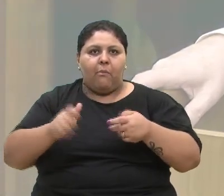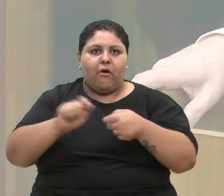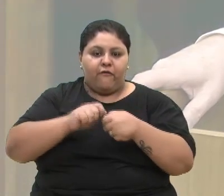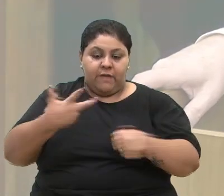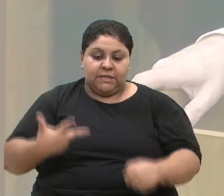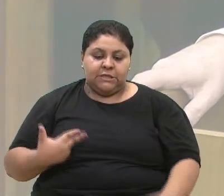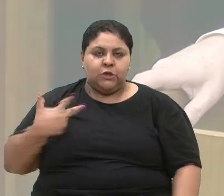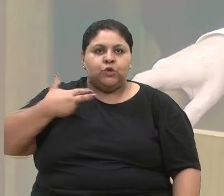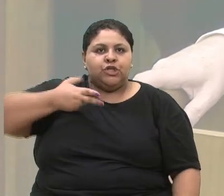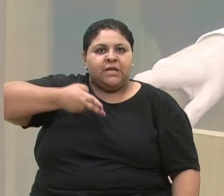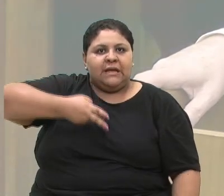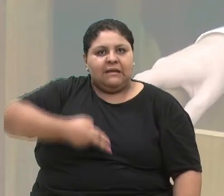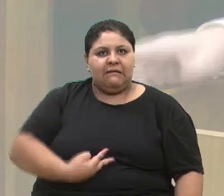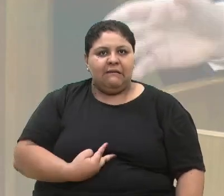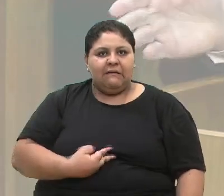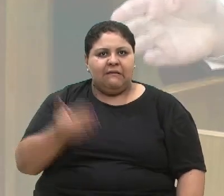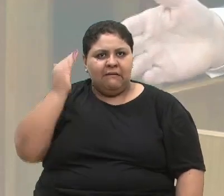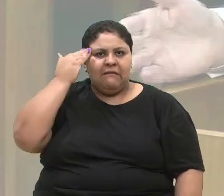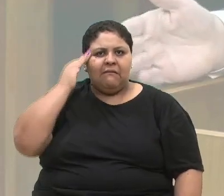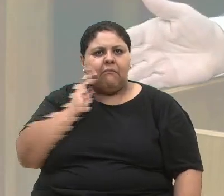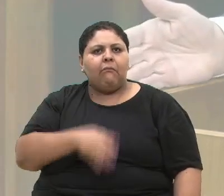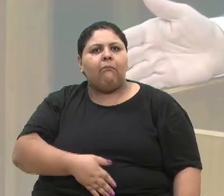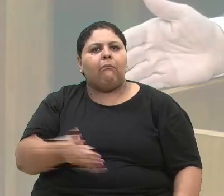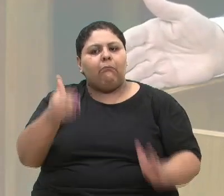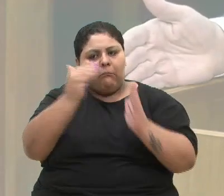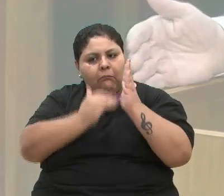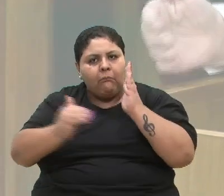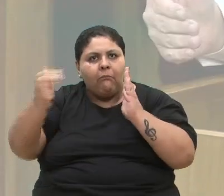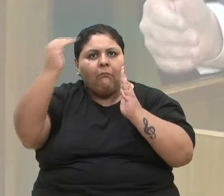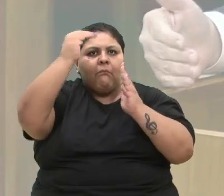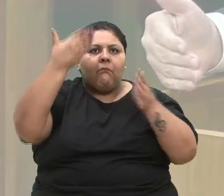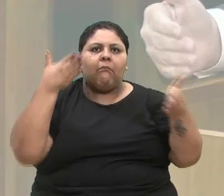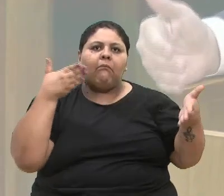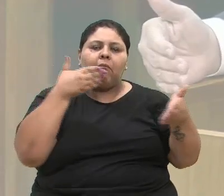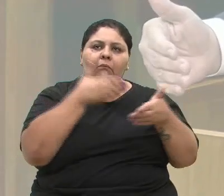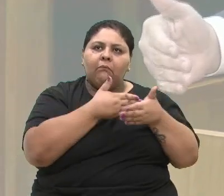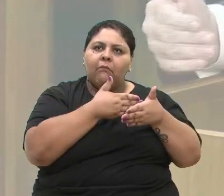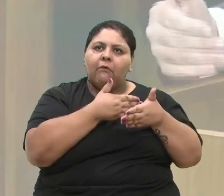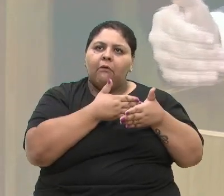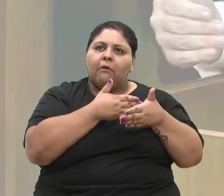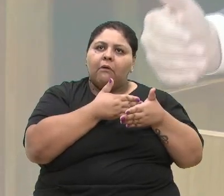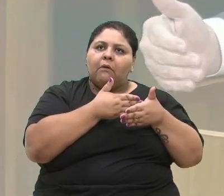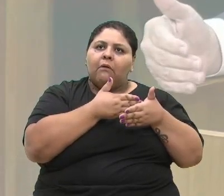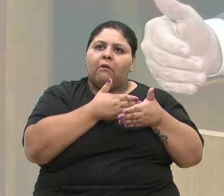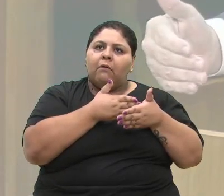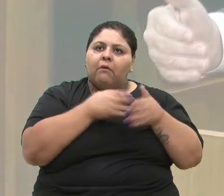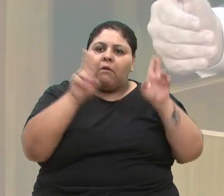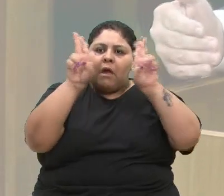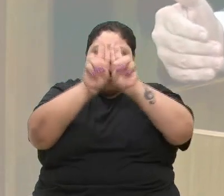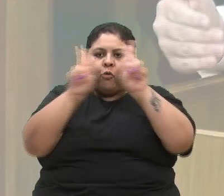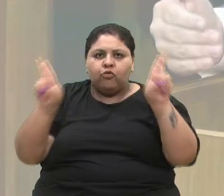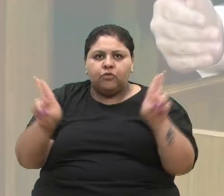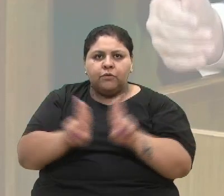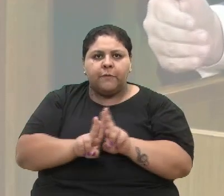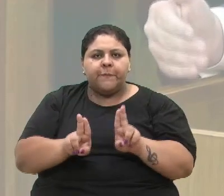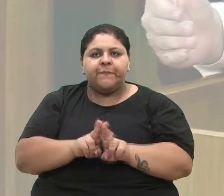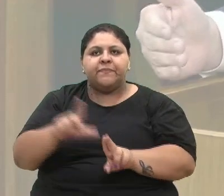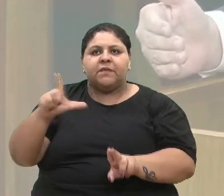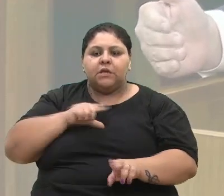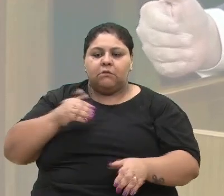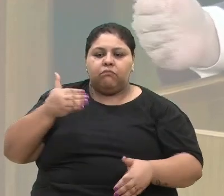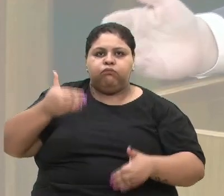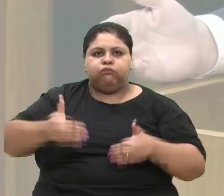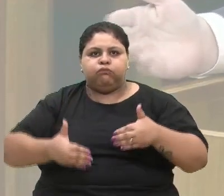robóticas. Olha que nível nós estamos. Nós já estamos nesse padrão. A Unimed trouxe e tem o robô Da